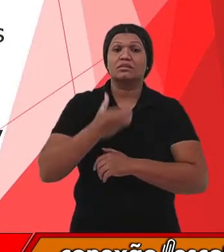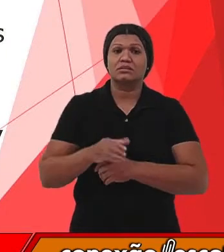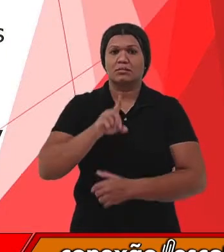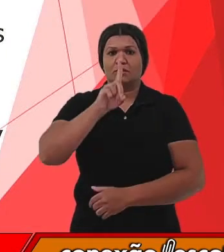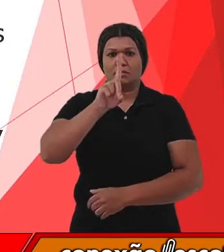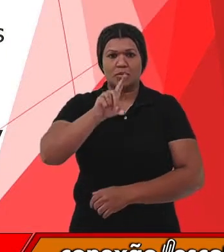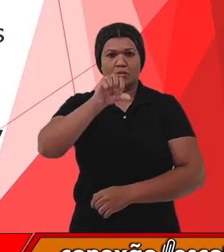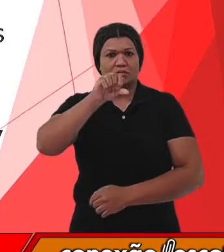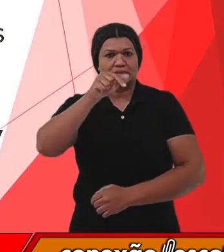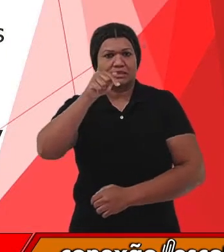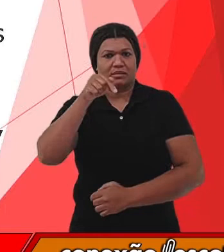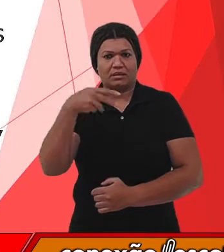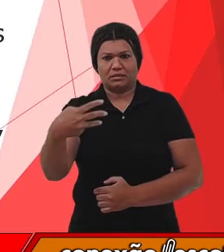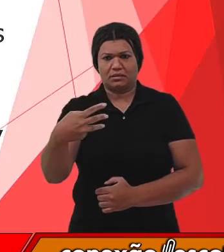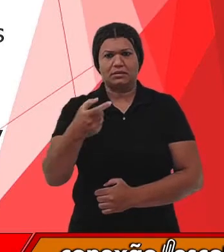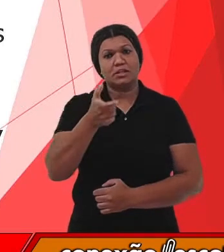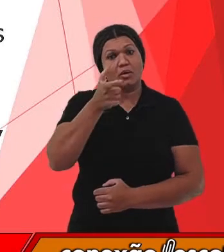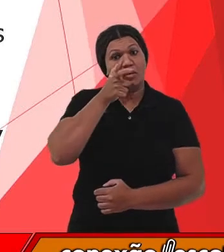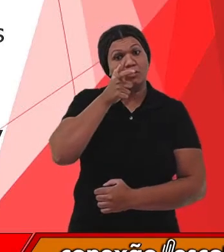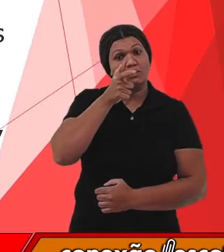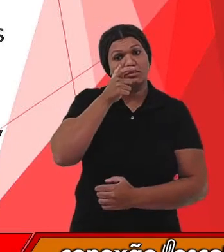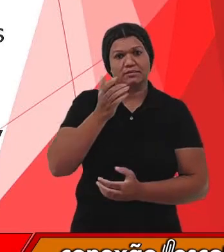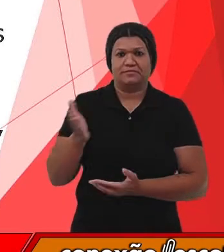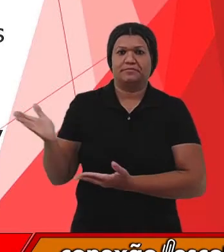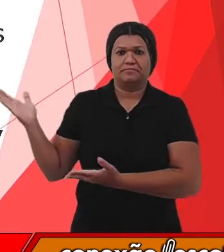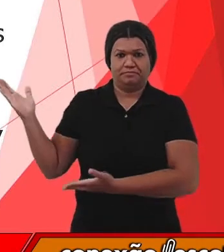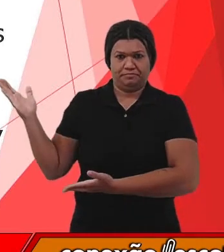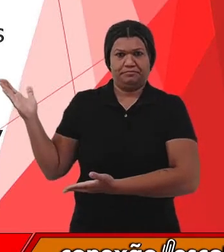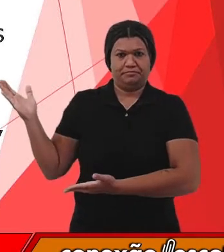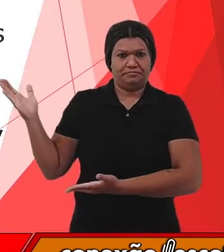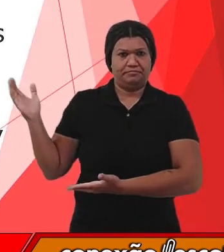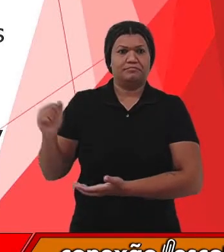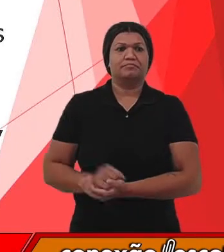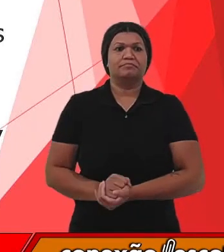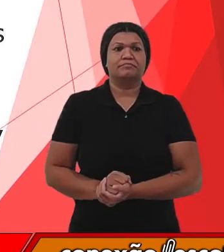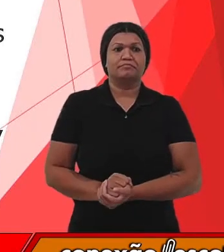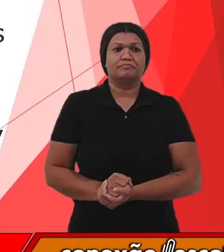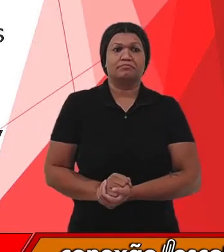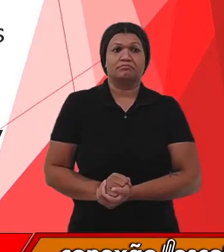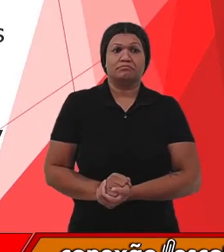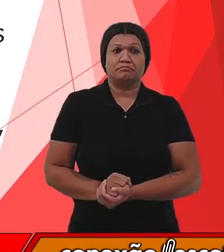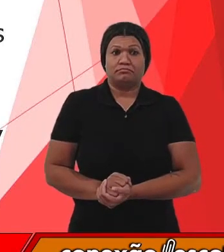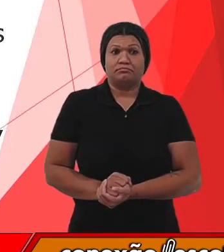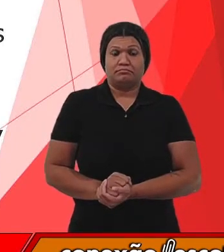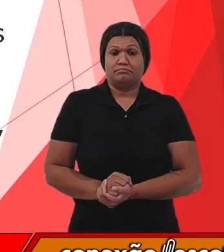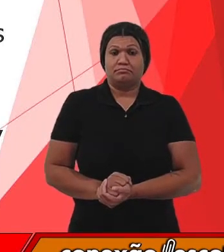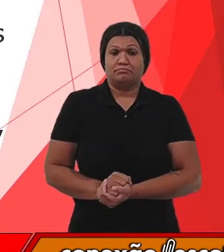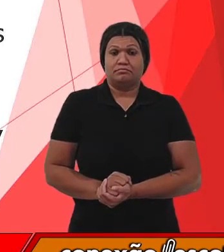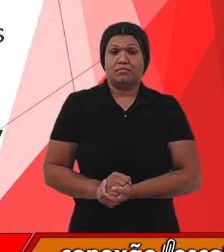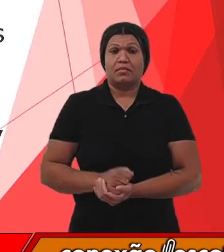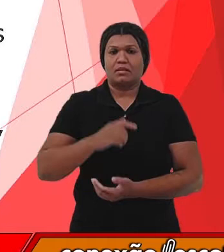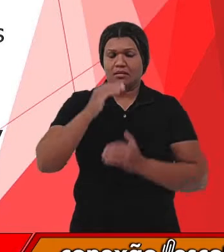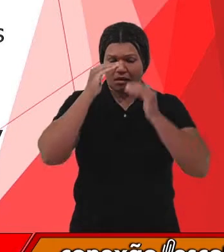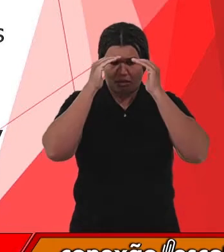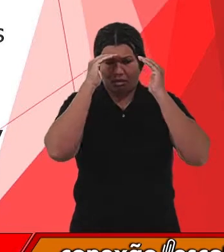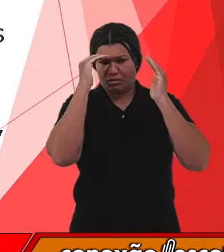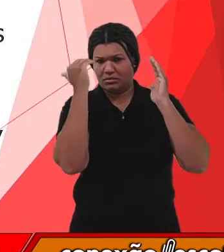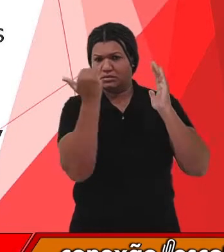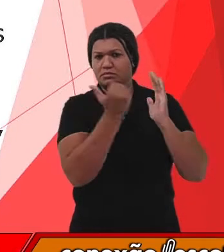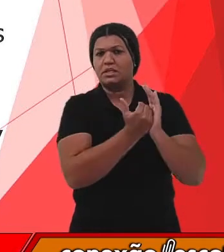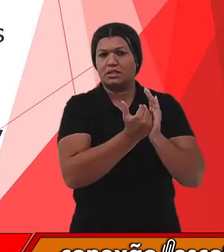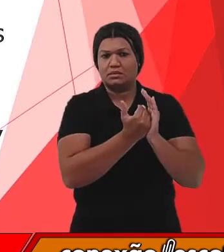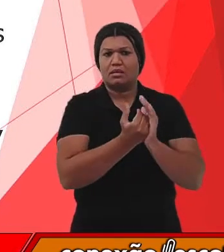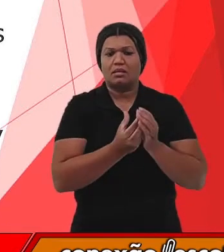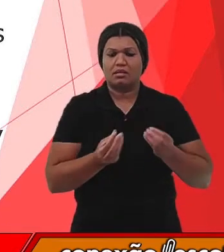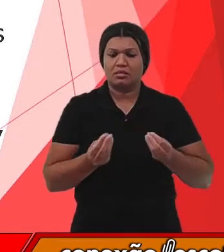1973. Observe o que ela estabelece. No inciso 3º. Respeitar ao proporcionar aos